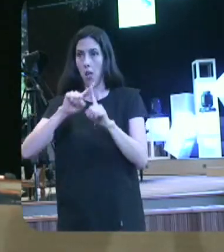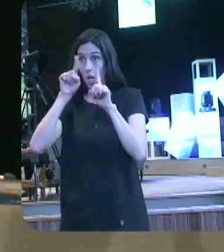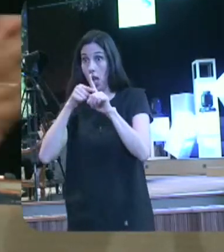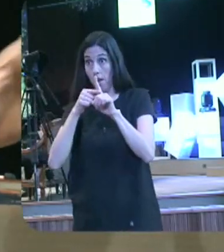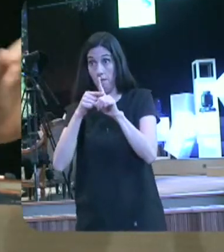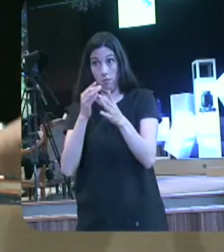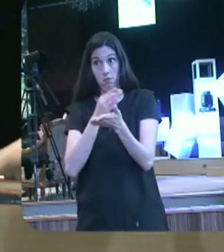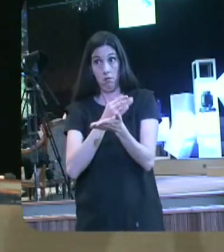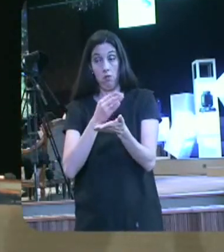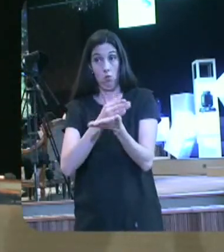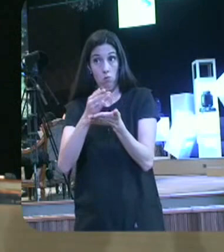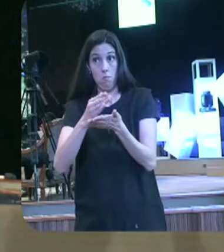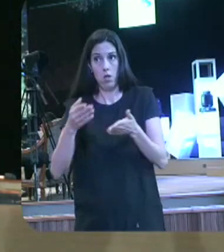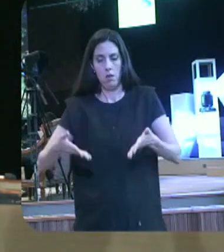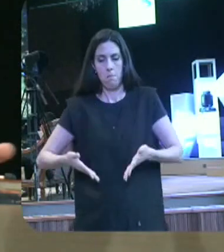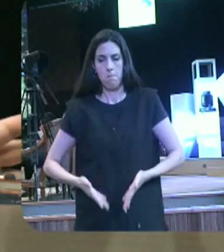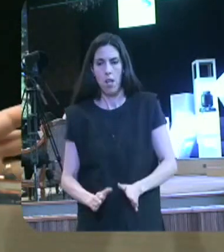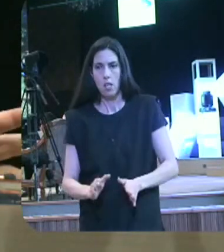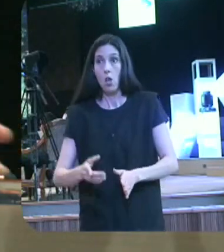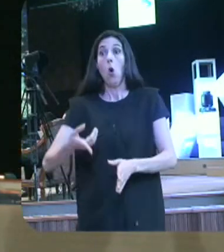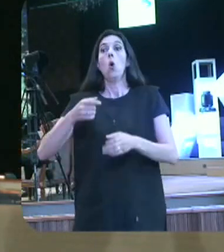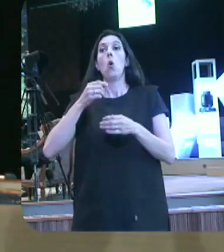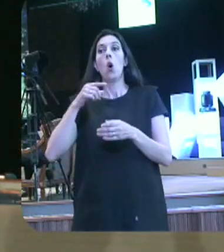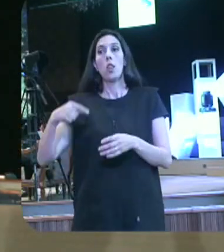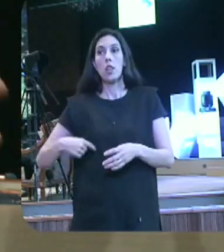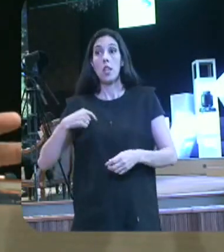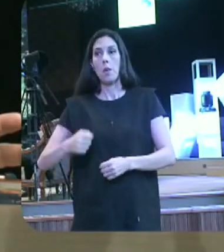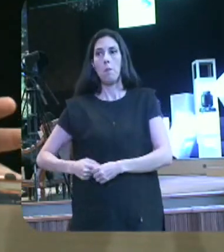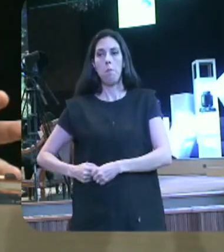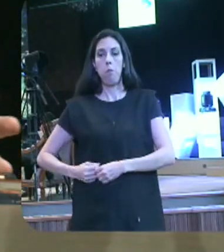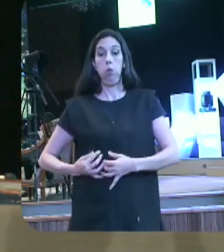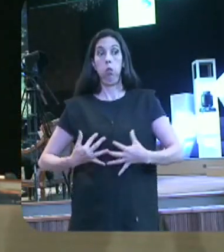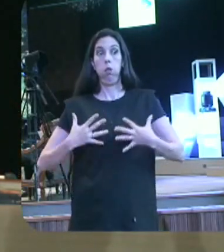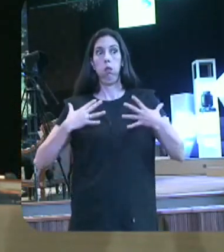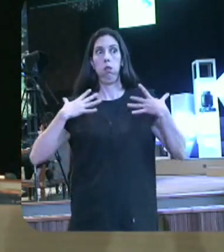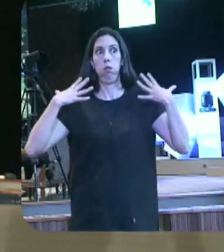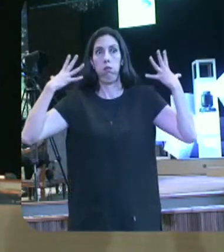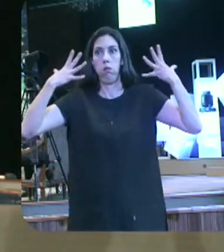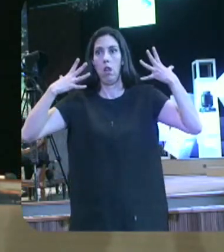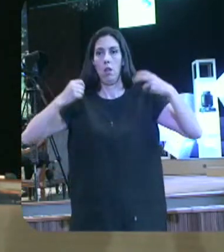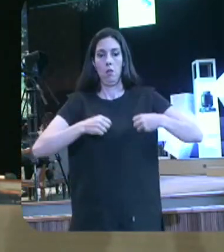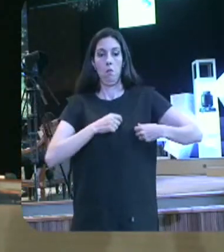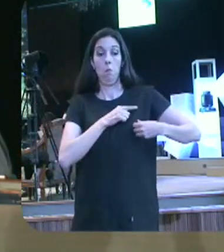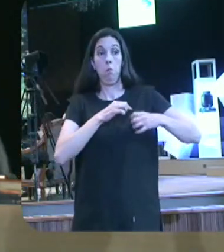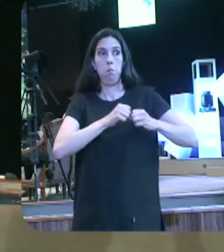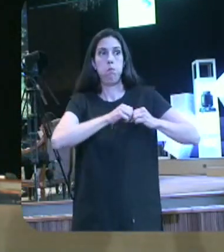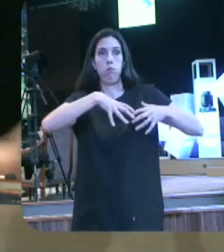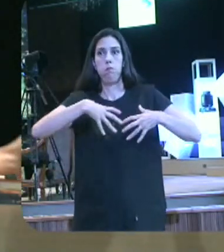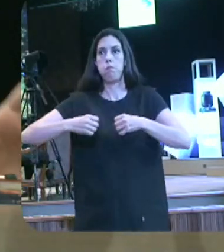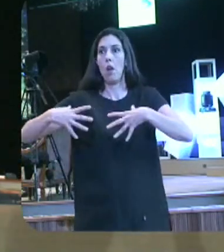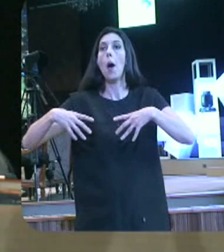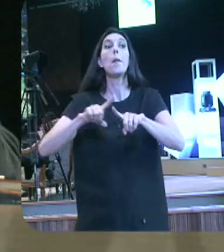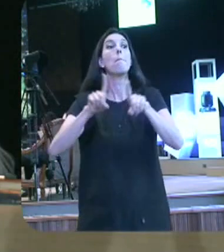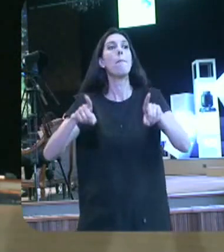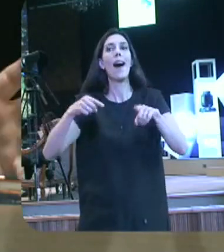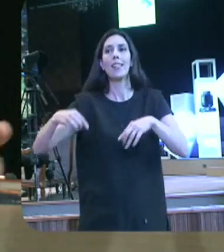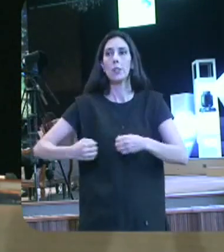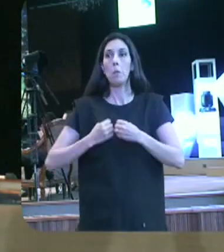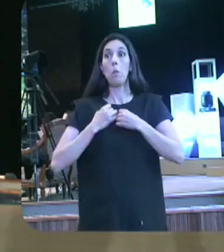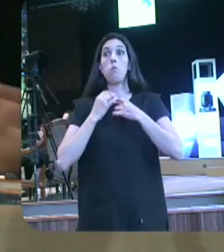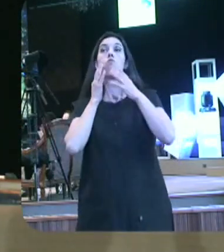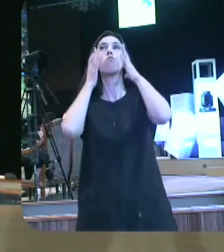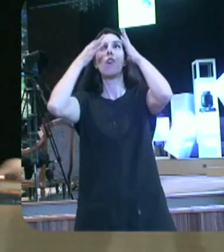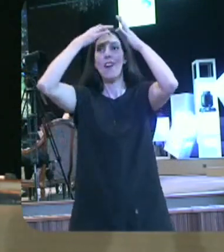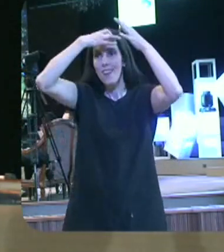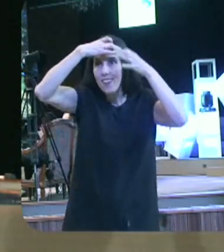aguça todos os instintos maternos, como proteção, cuidado,